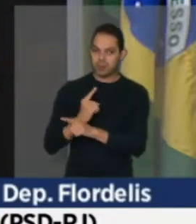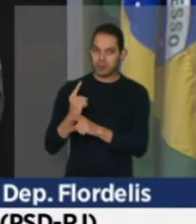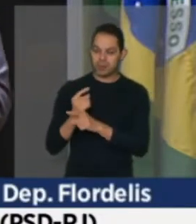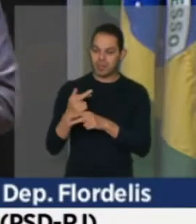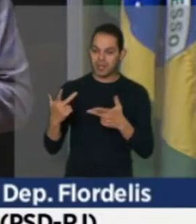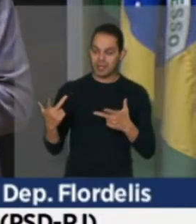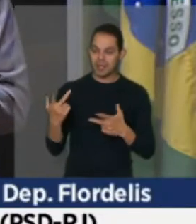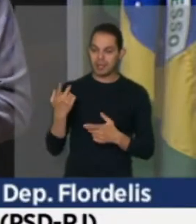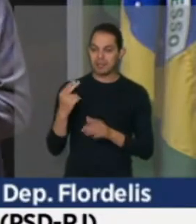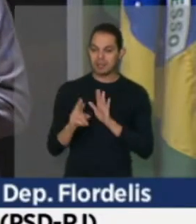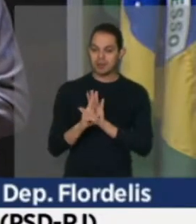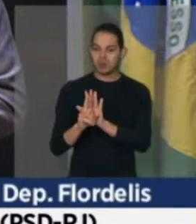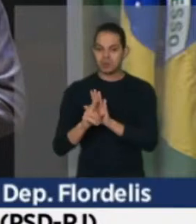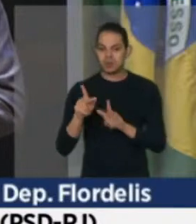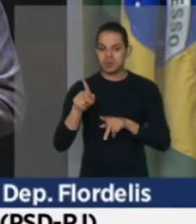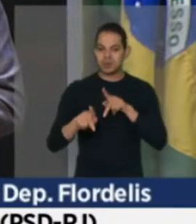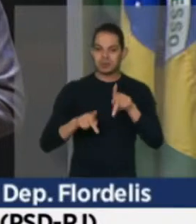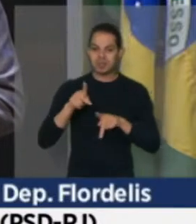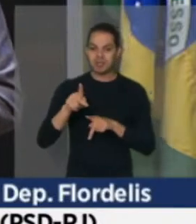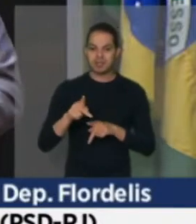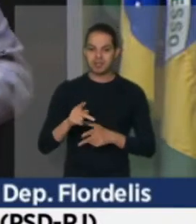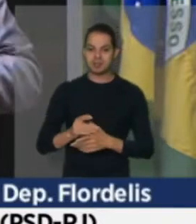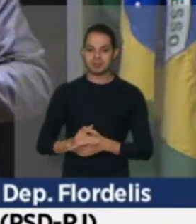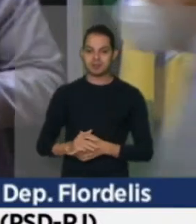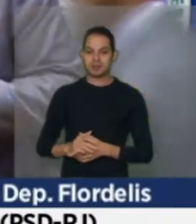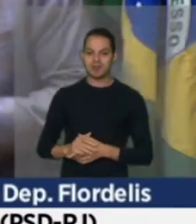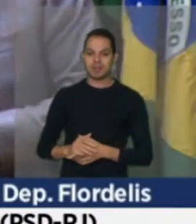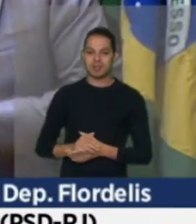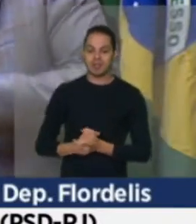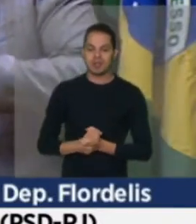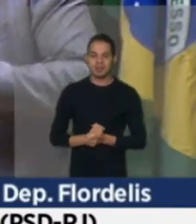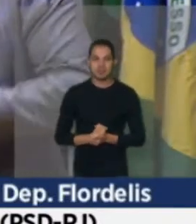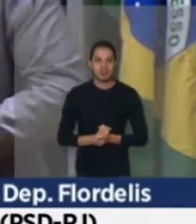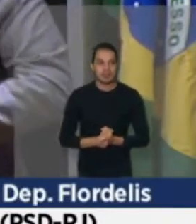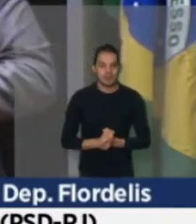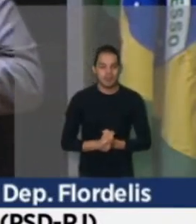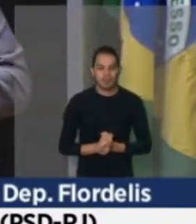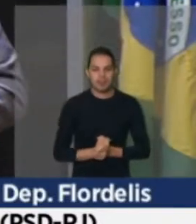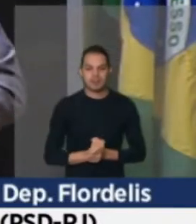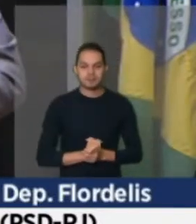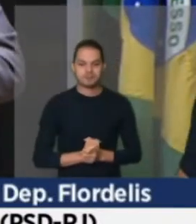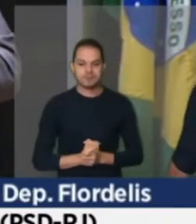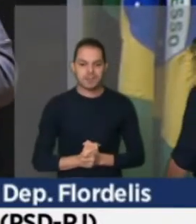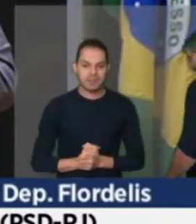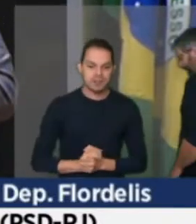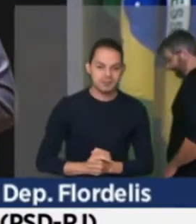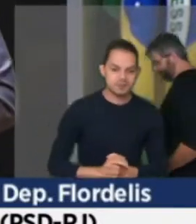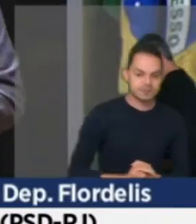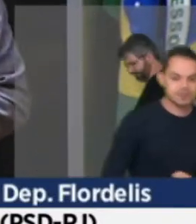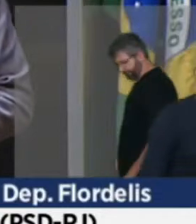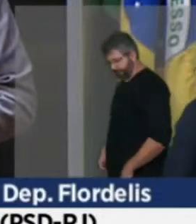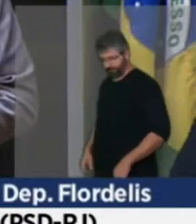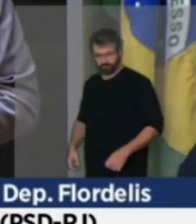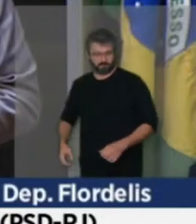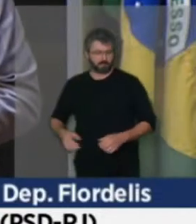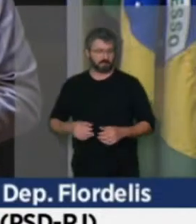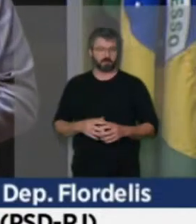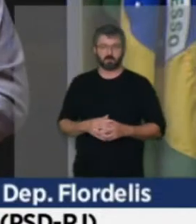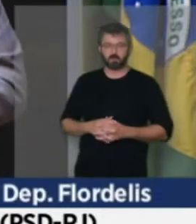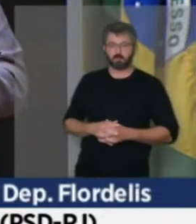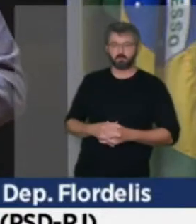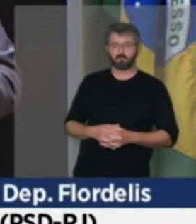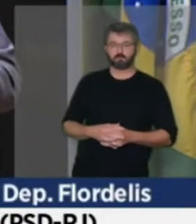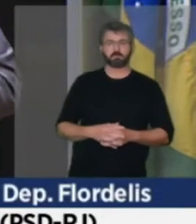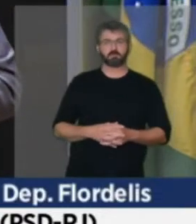de um representante do povo, isso corrobora com tudo o que eu falei. É